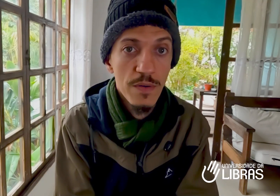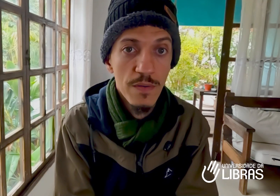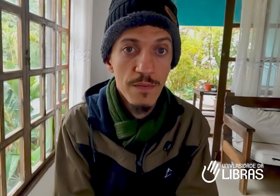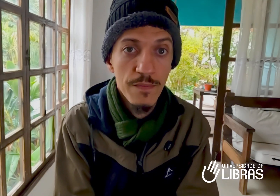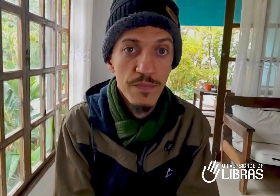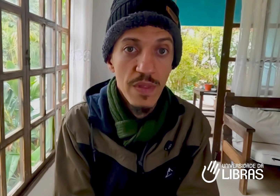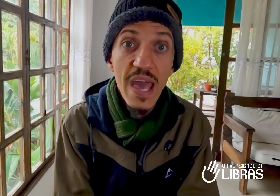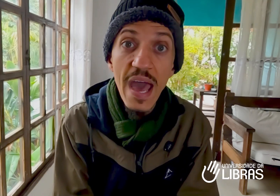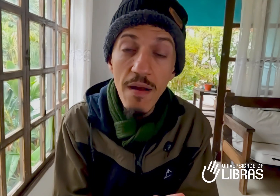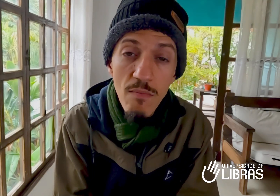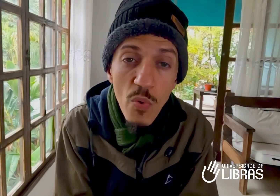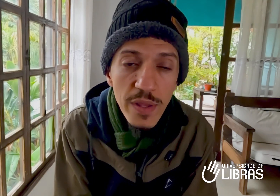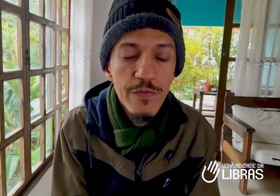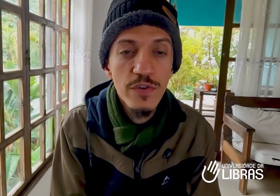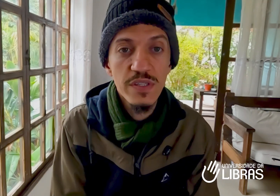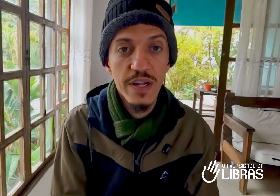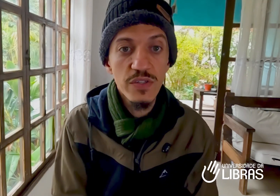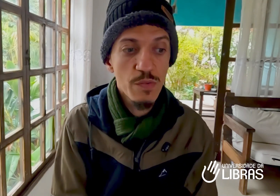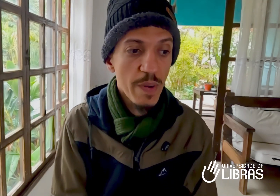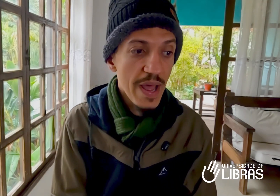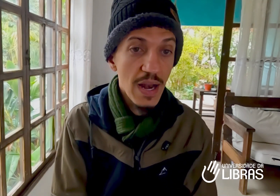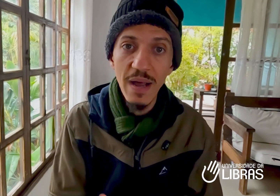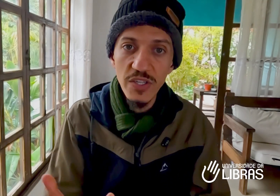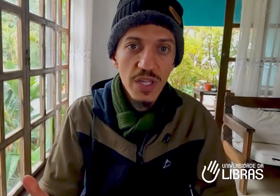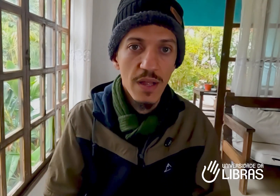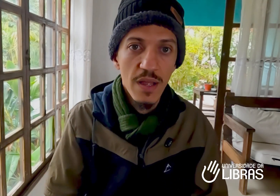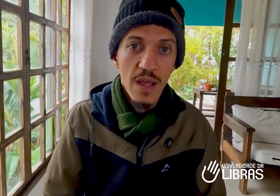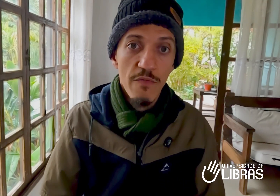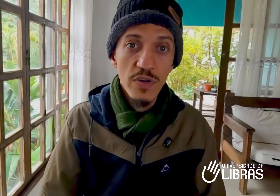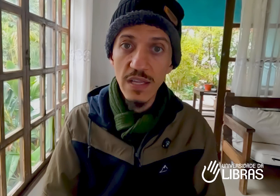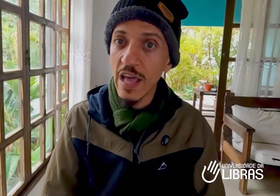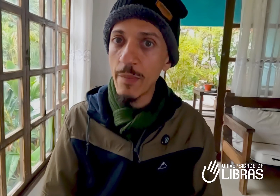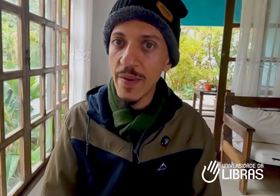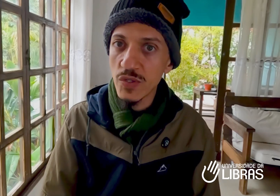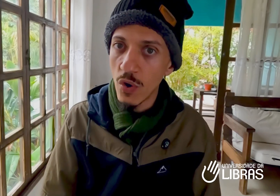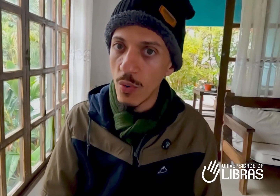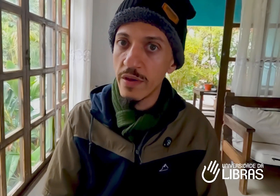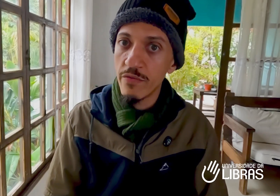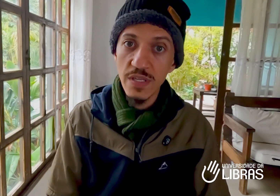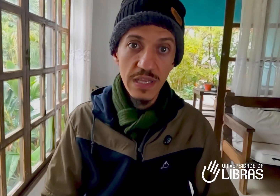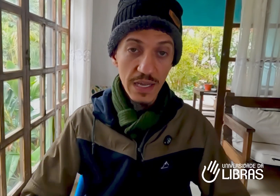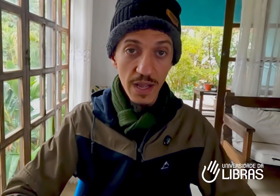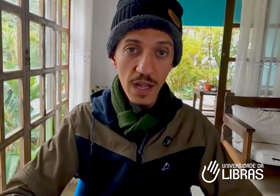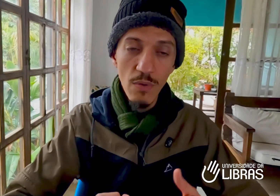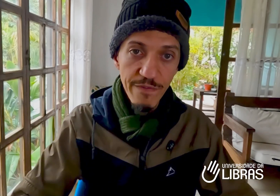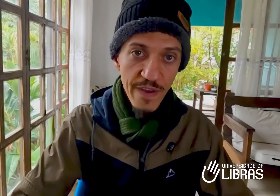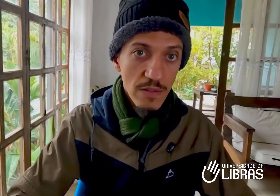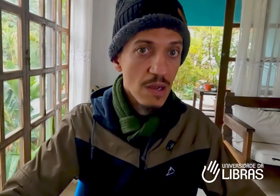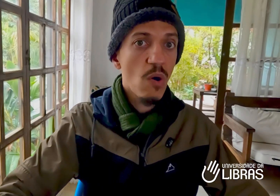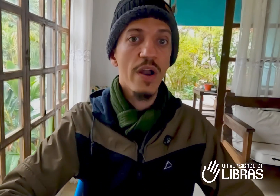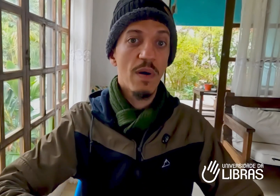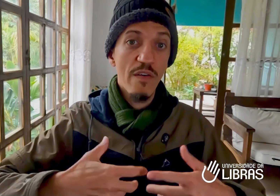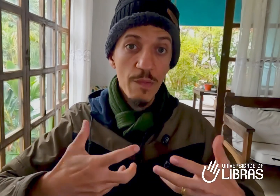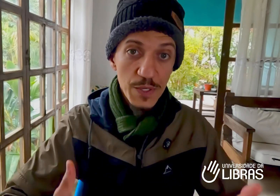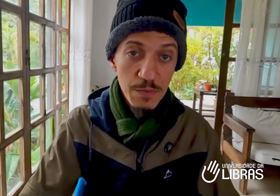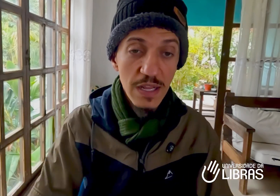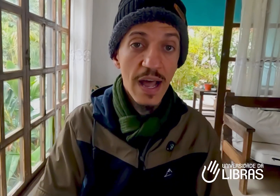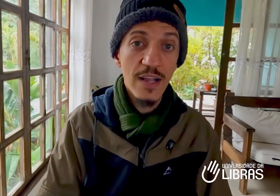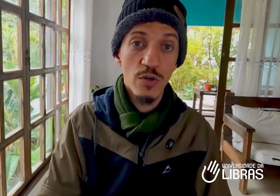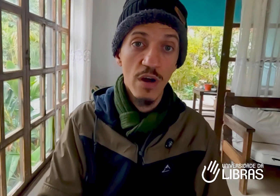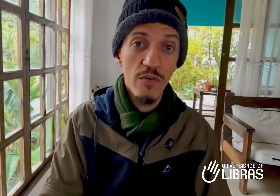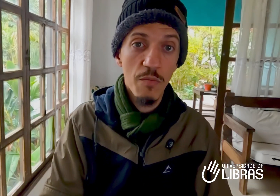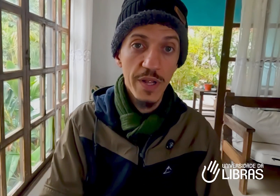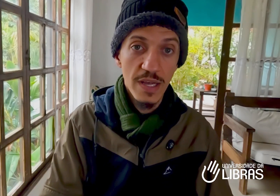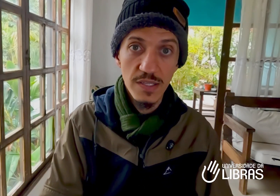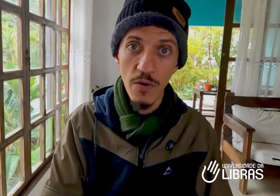real. Era muito frustrante isso para ela. Imagina, você tem uma pessoa que você está criando um afeto agora, uma nova